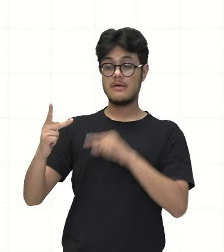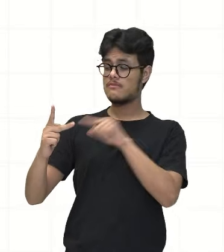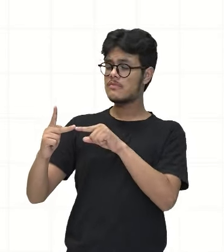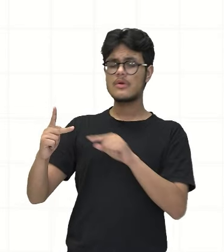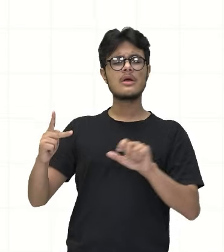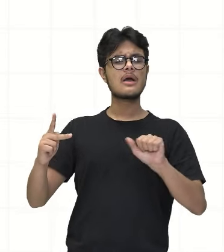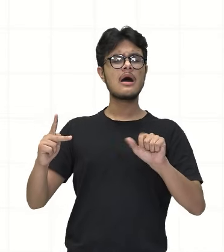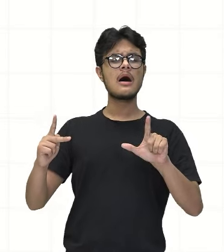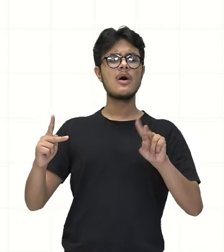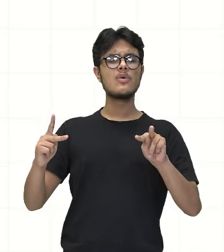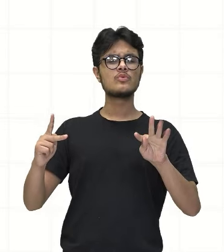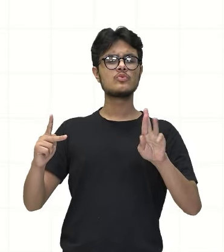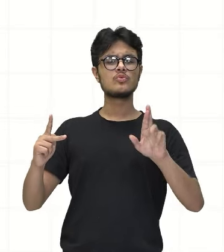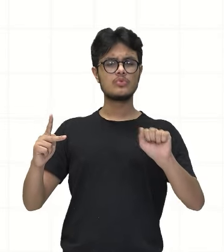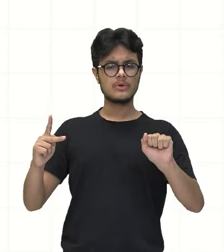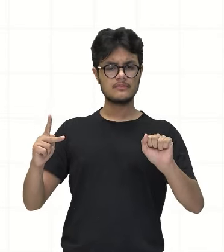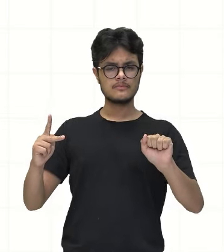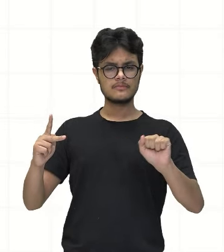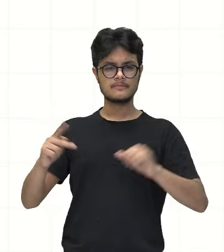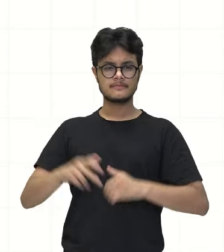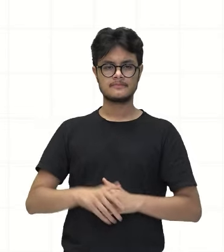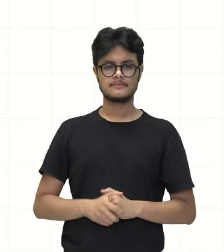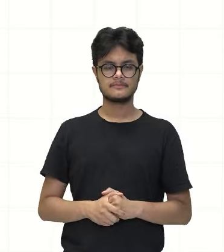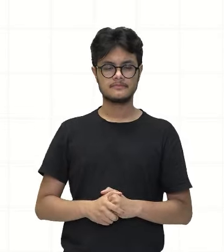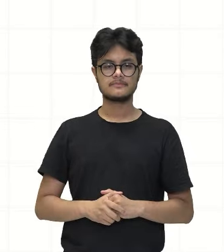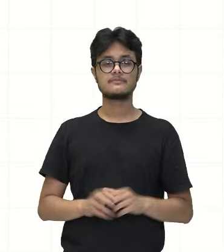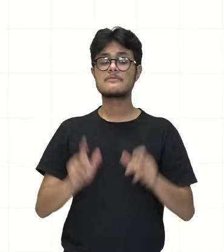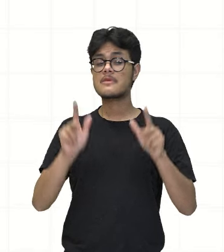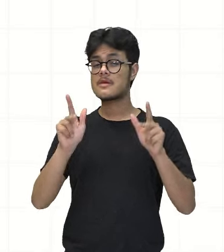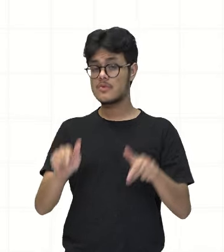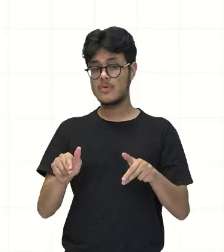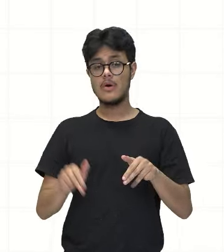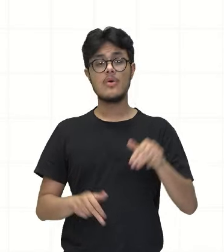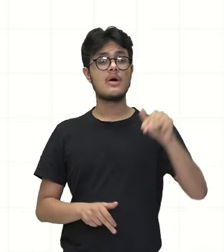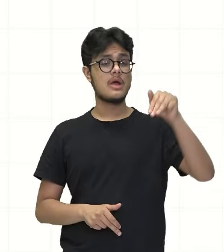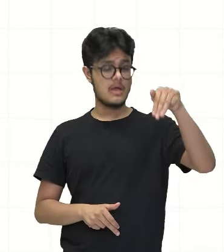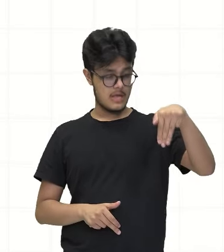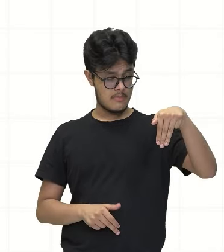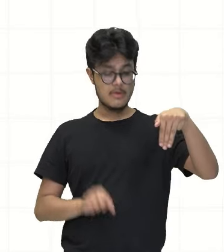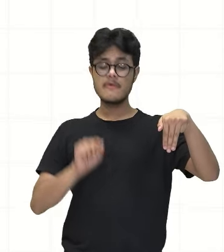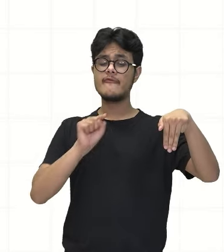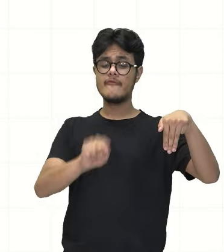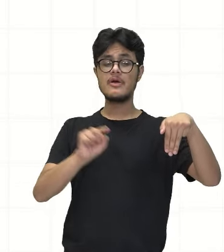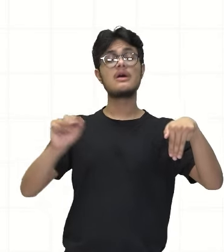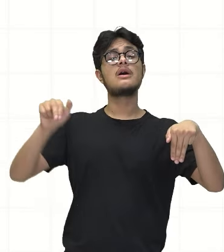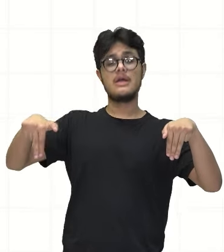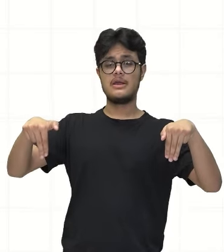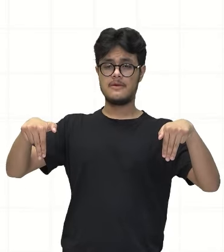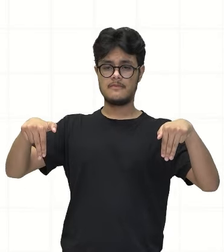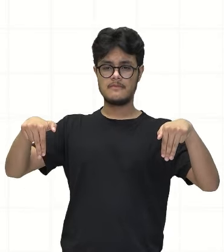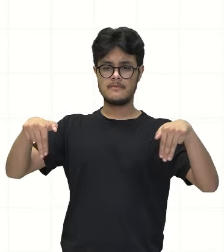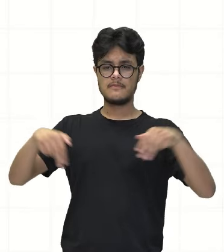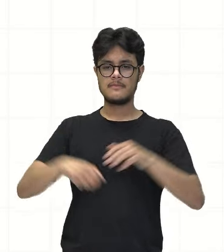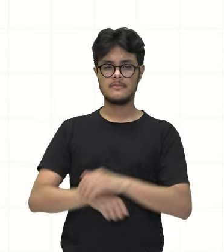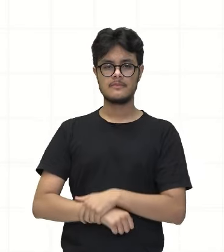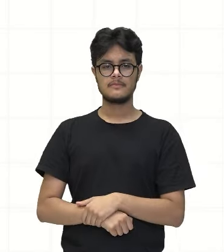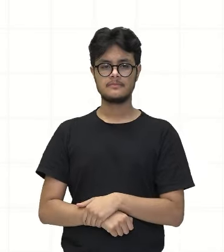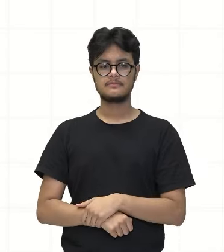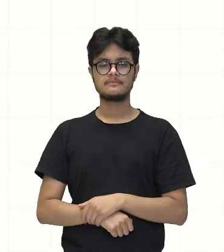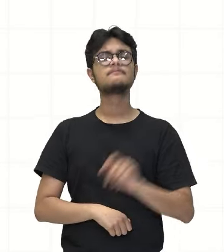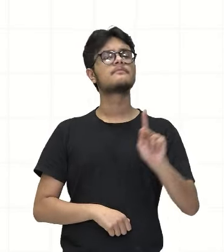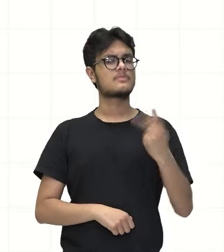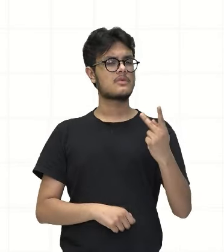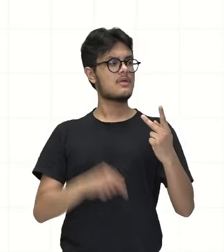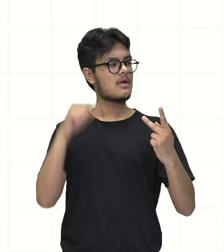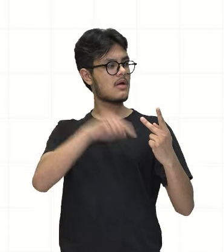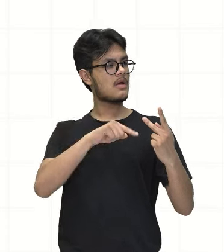quadrado tem a mesma medida da multiplicação das projeções. Então, m vezes n é igual à altura